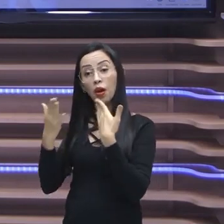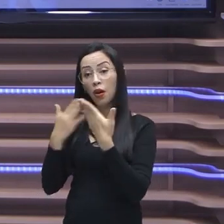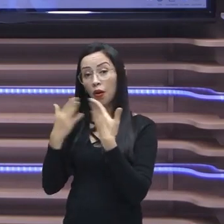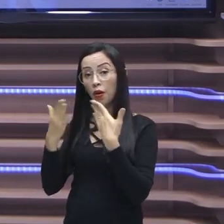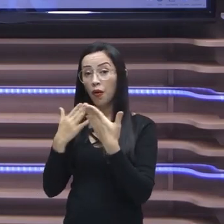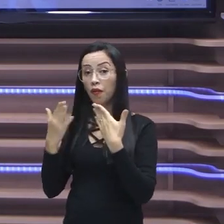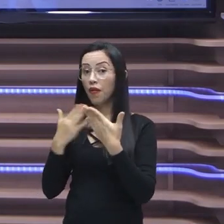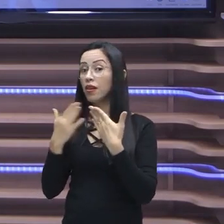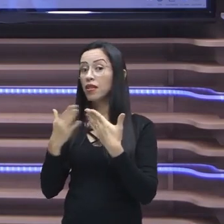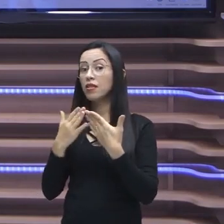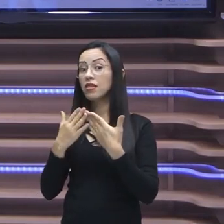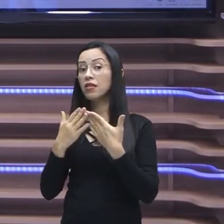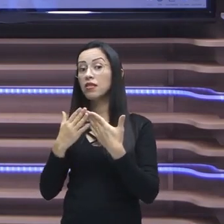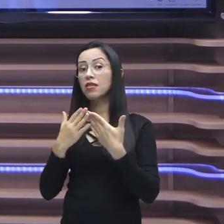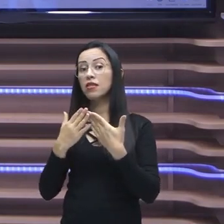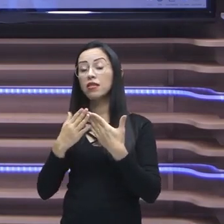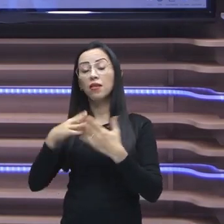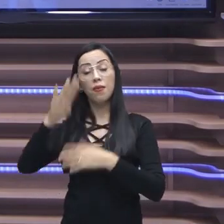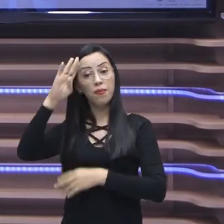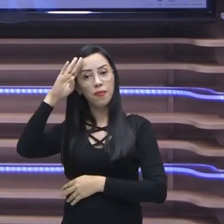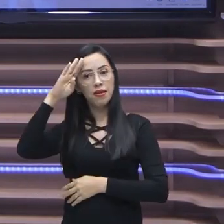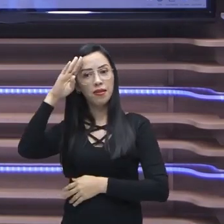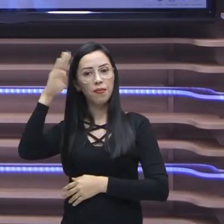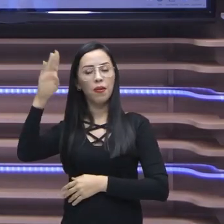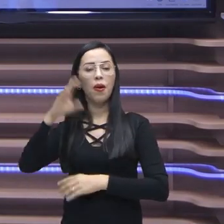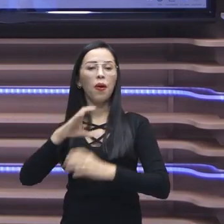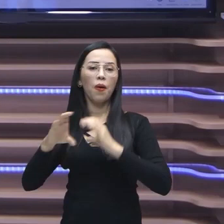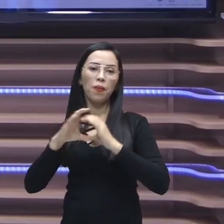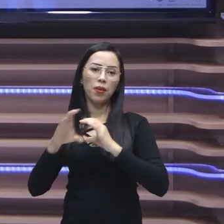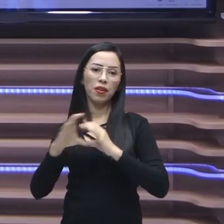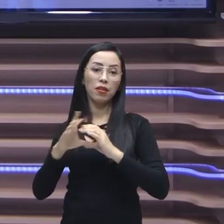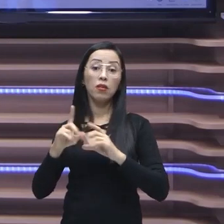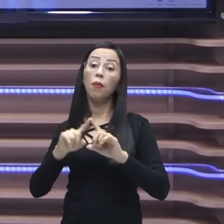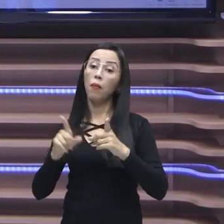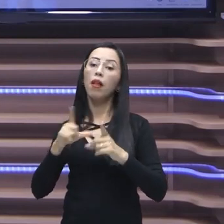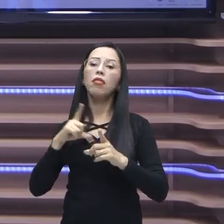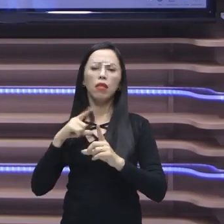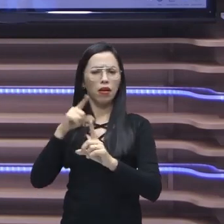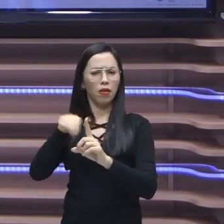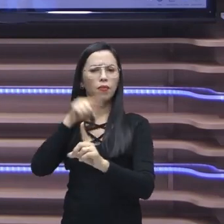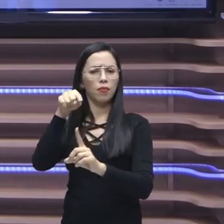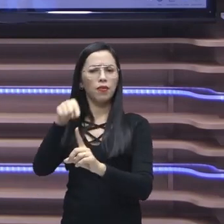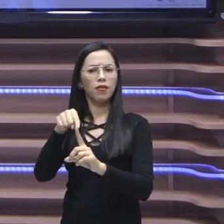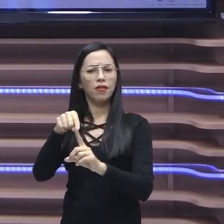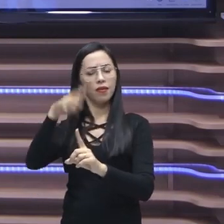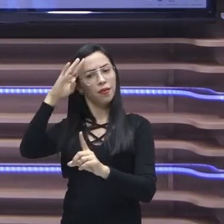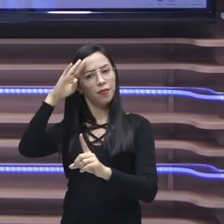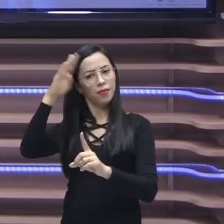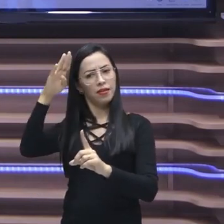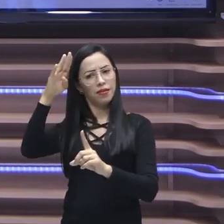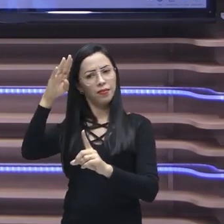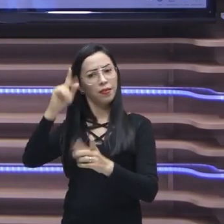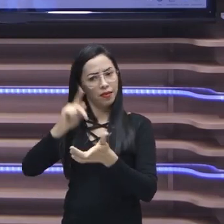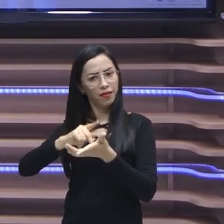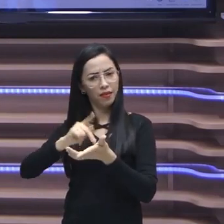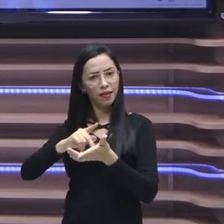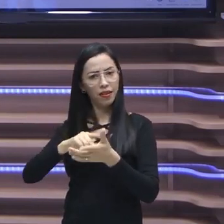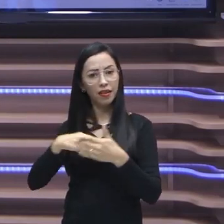princípio fundamental é a comunicação, toda conversa tem um objetivo principal, não é isso? E